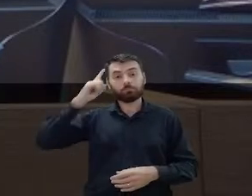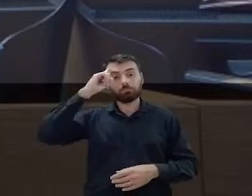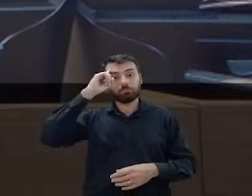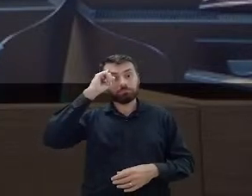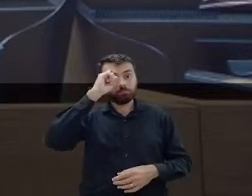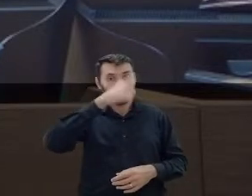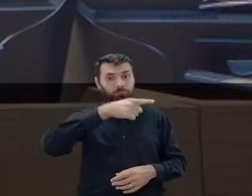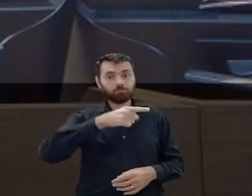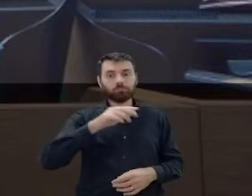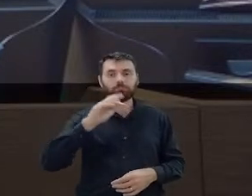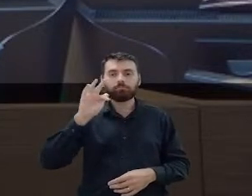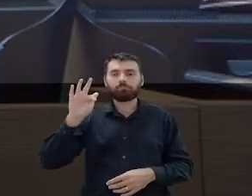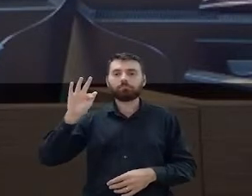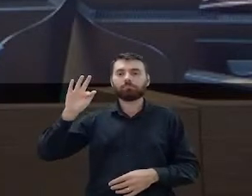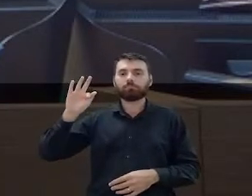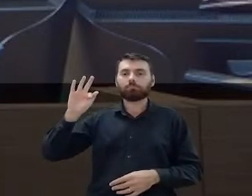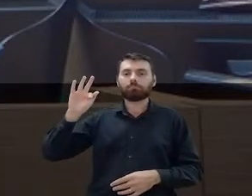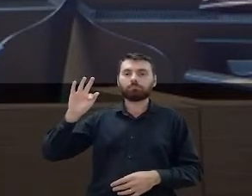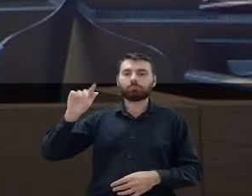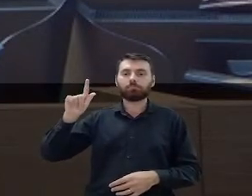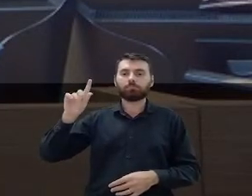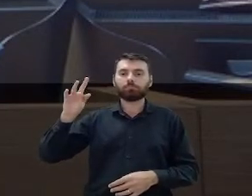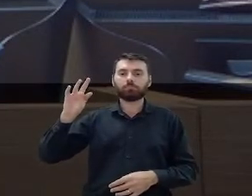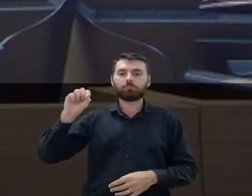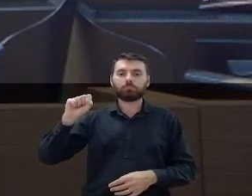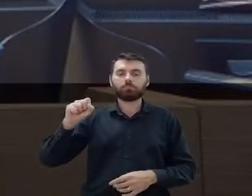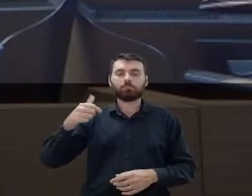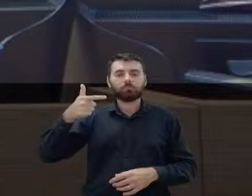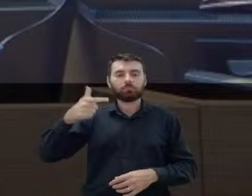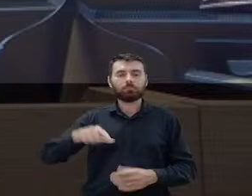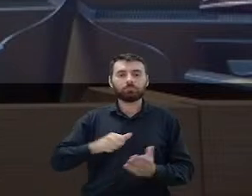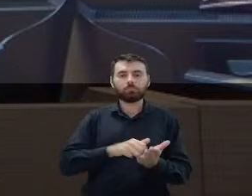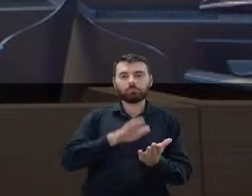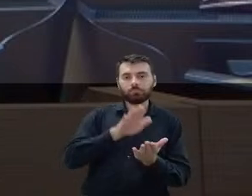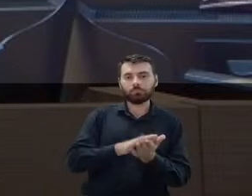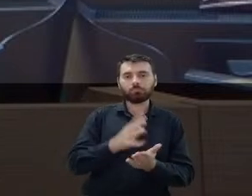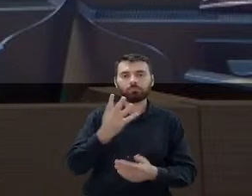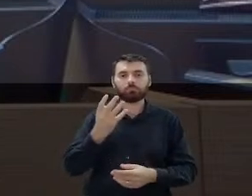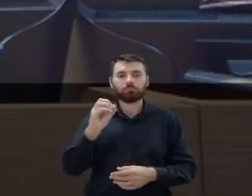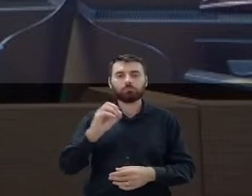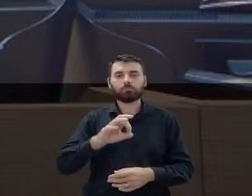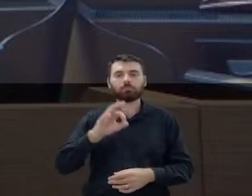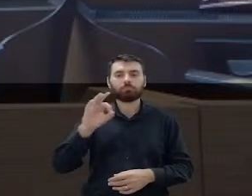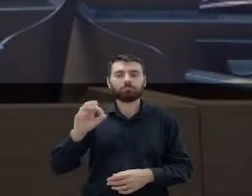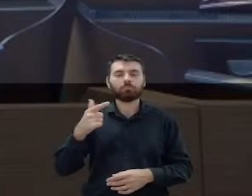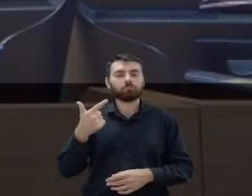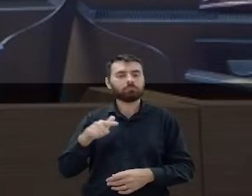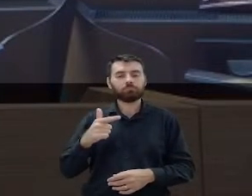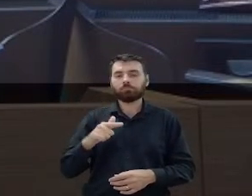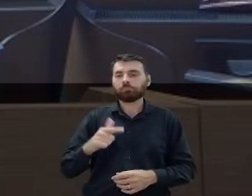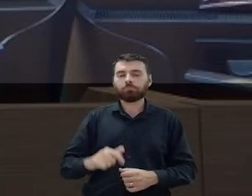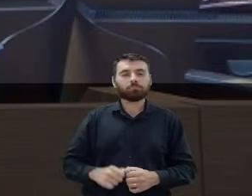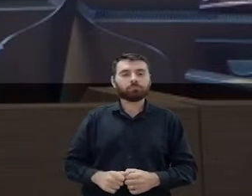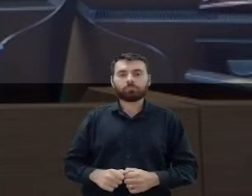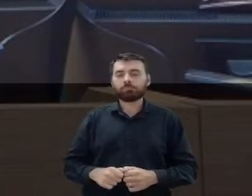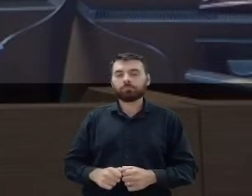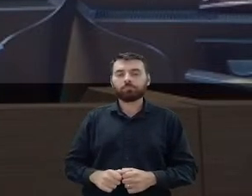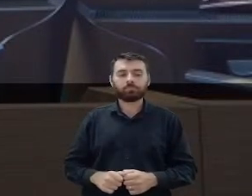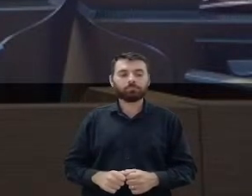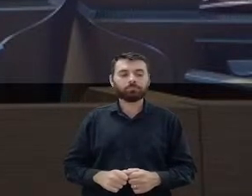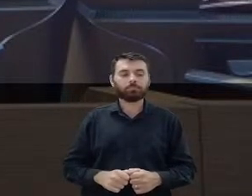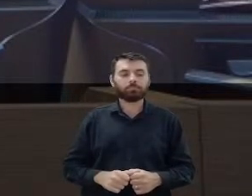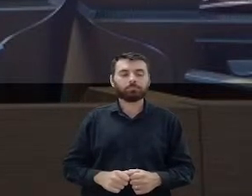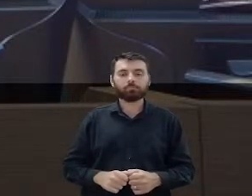em FGTS e multa de 40% sobre o reflexo decorrente da integração salarial dos valores relativos ao